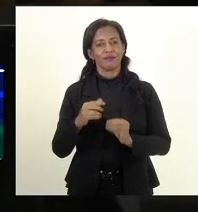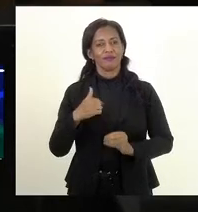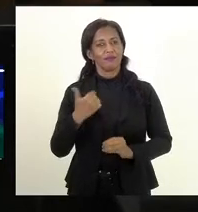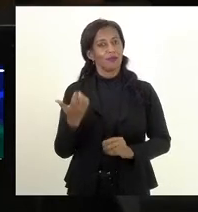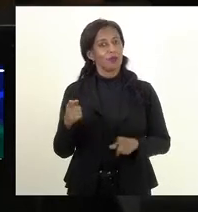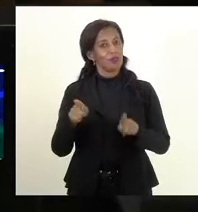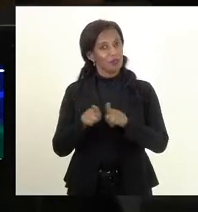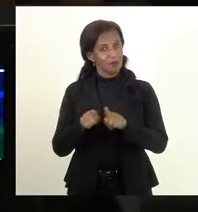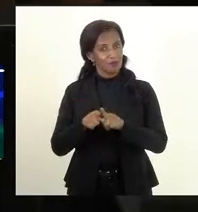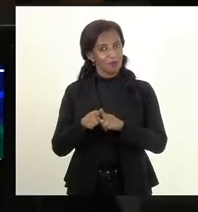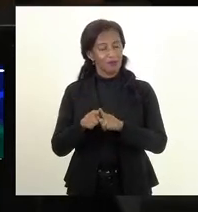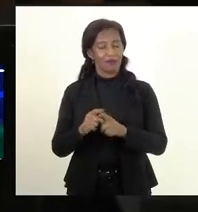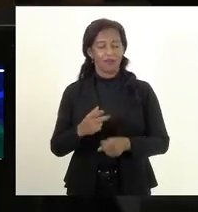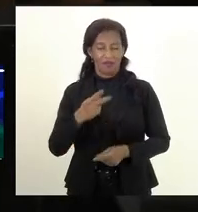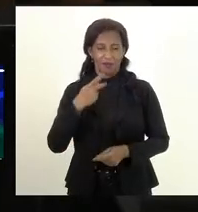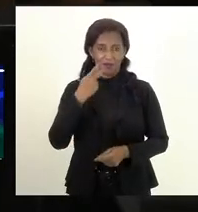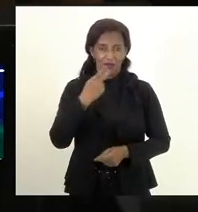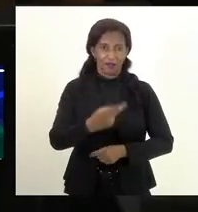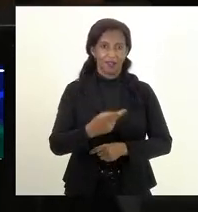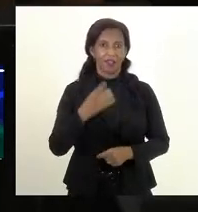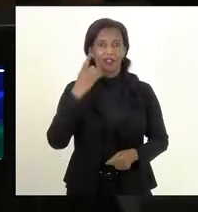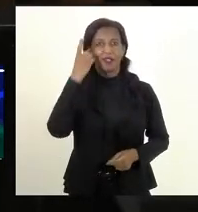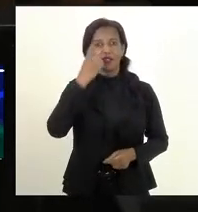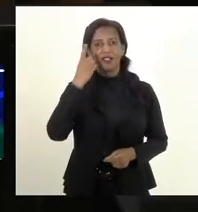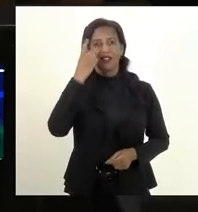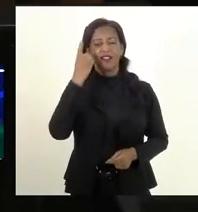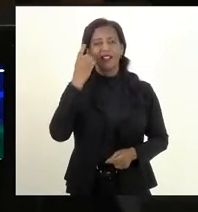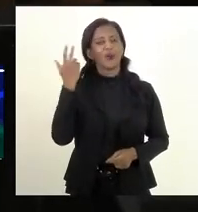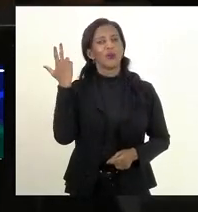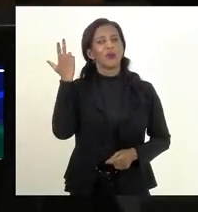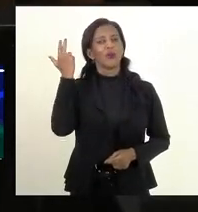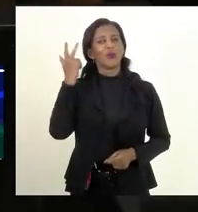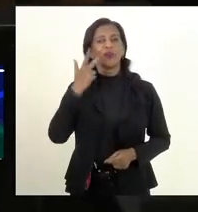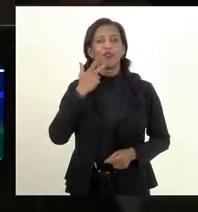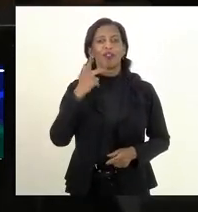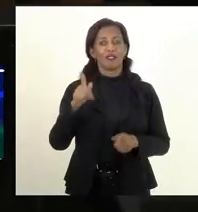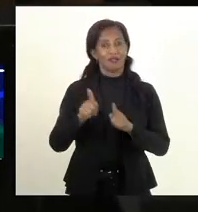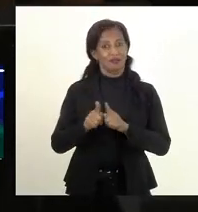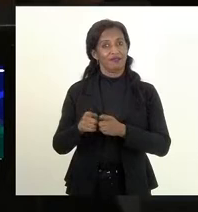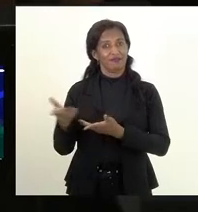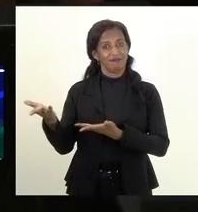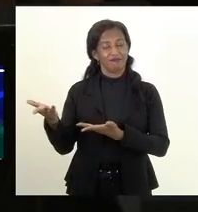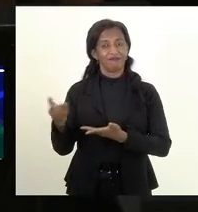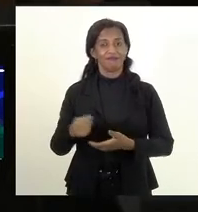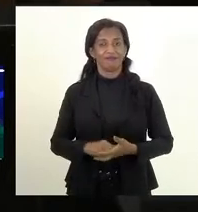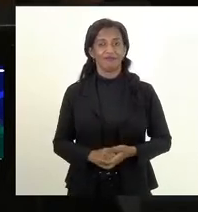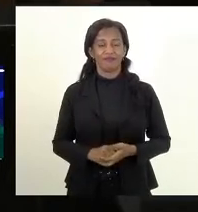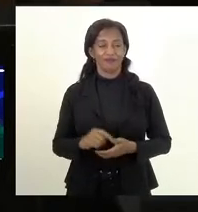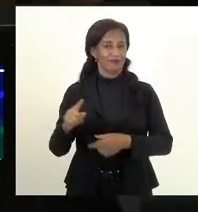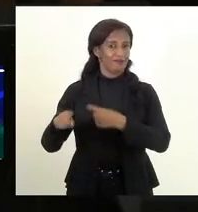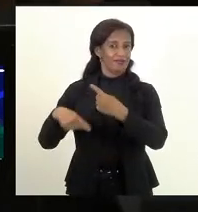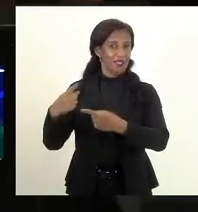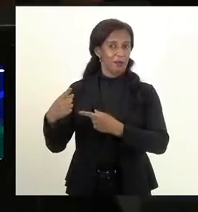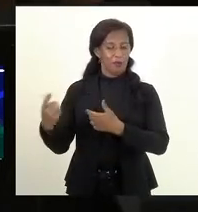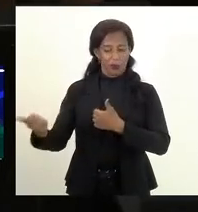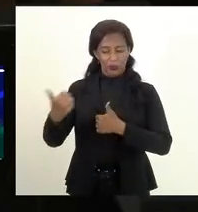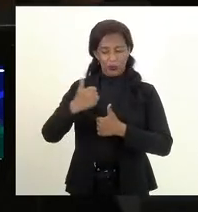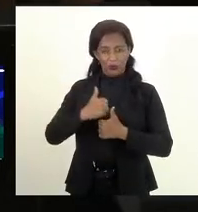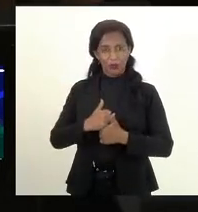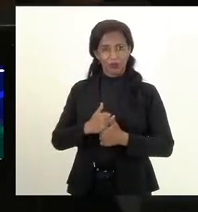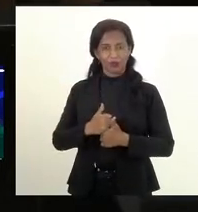também dizer e o deputado Hélio amar coelho falará depois de